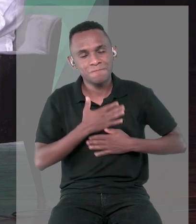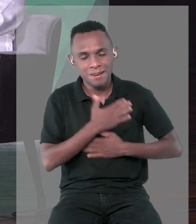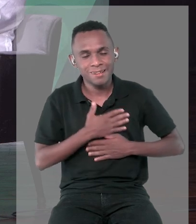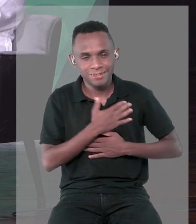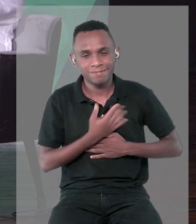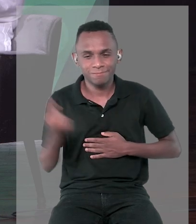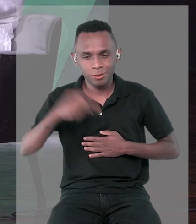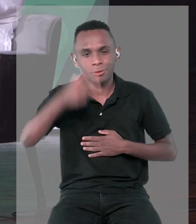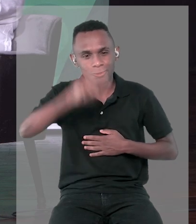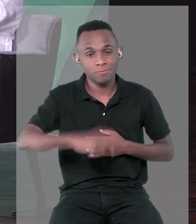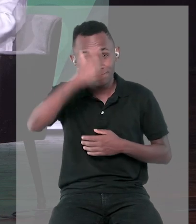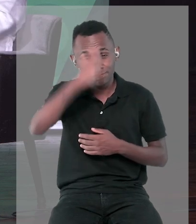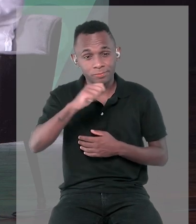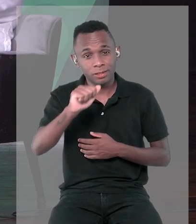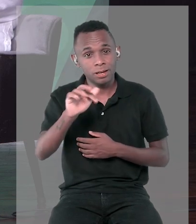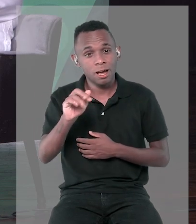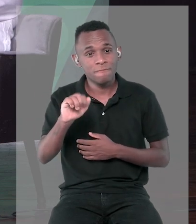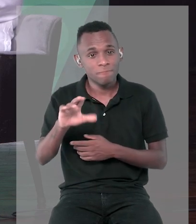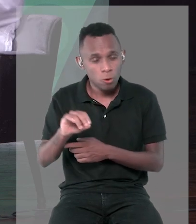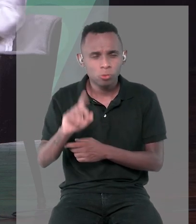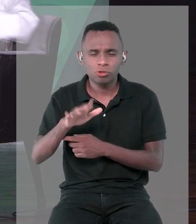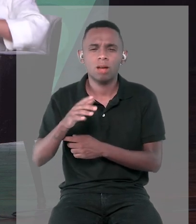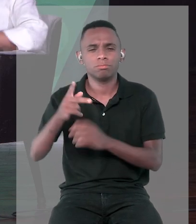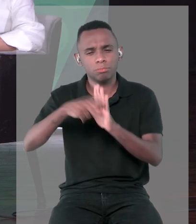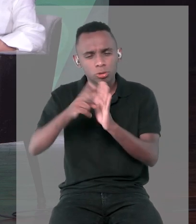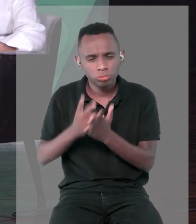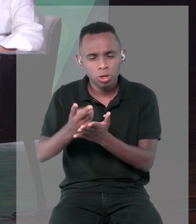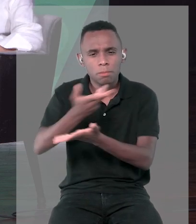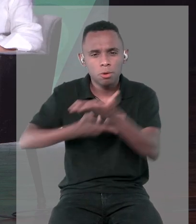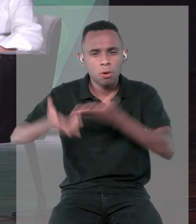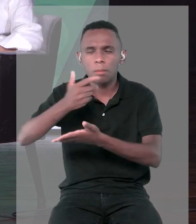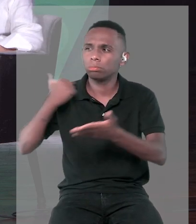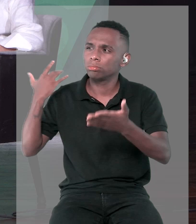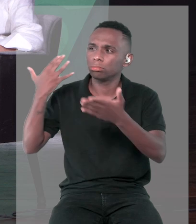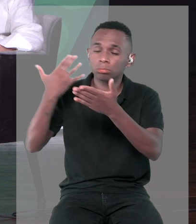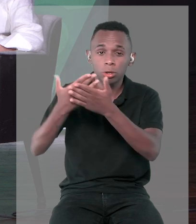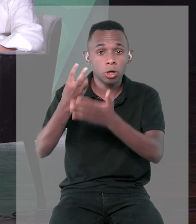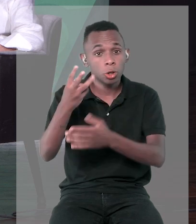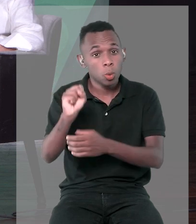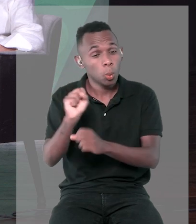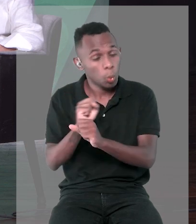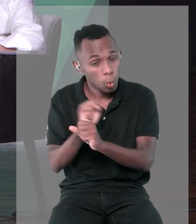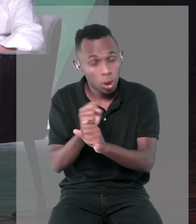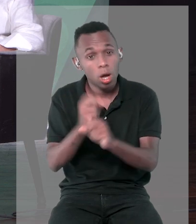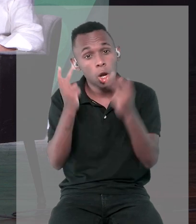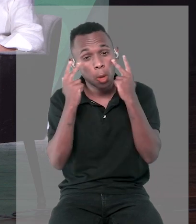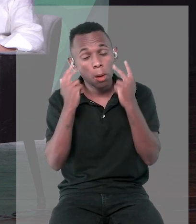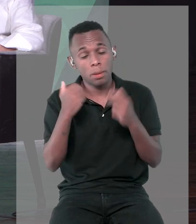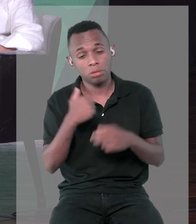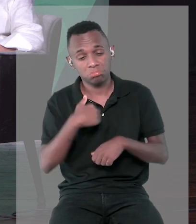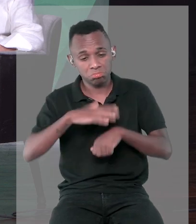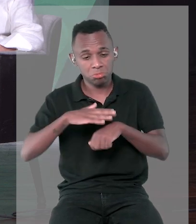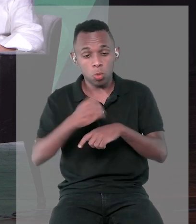Prazer estar aqui de novo. Meu nome é Afonso Borges, eu faço o projeto Sempre um Papo há 38 anos. Normalmente, eu fico